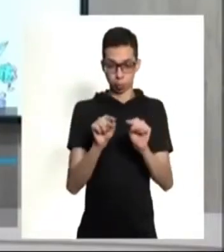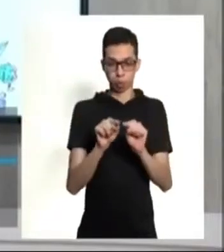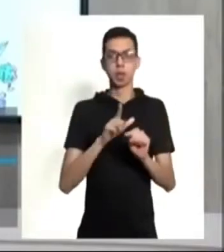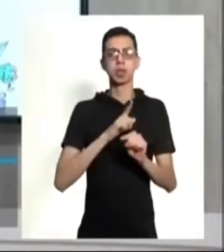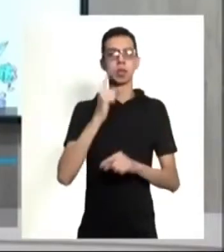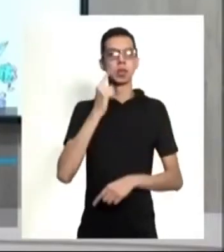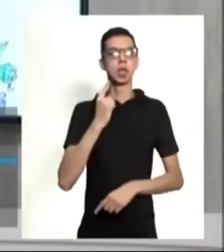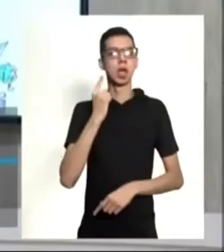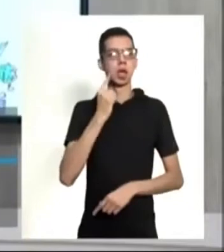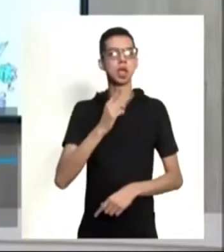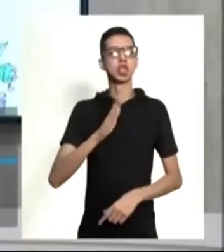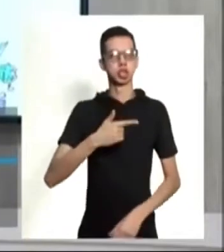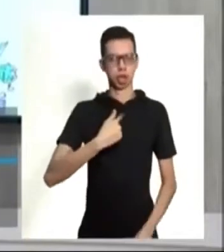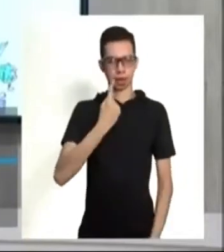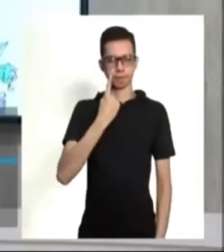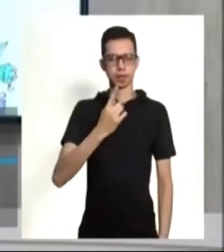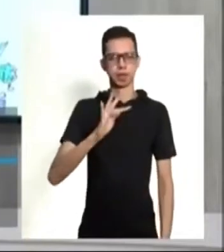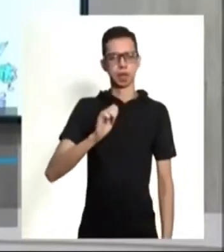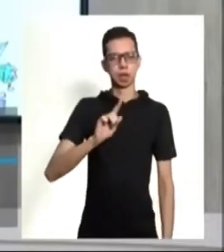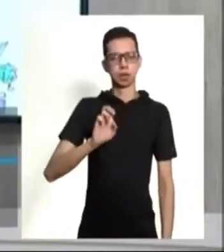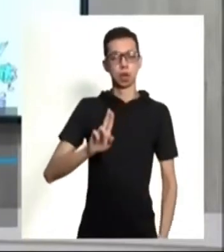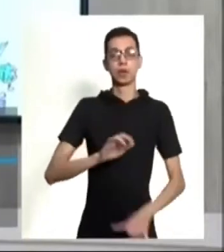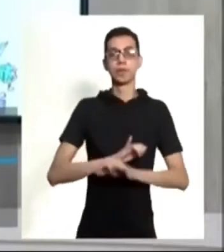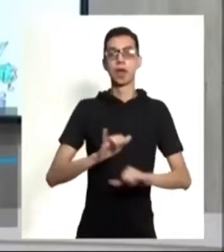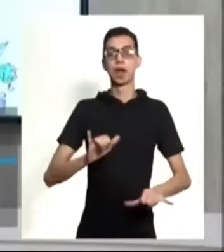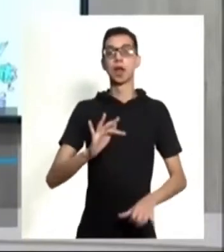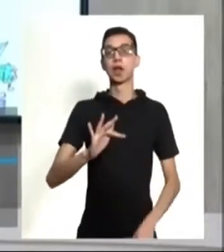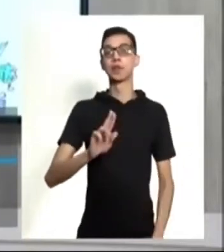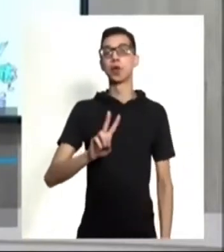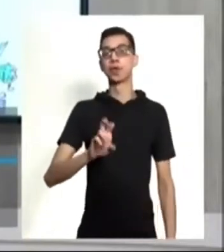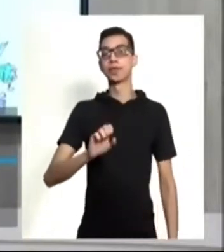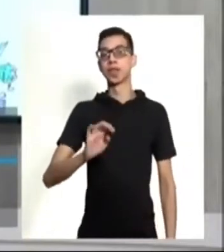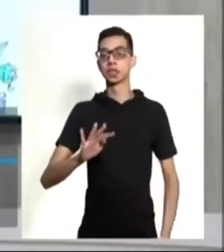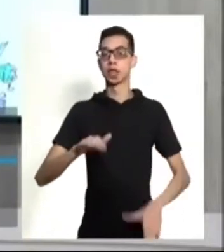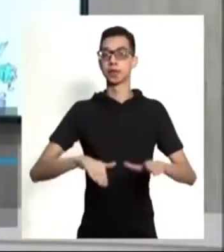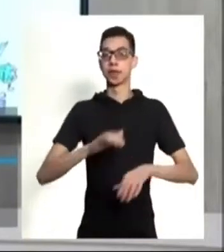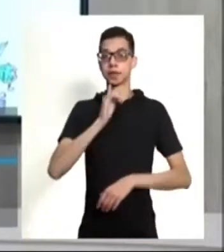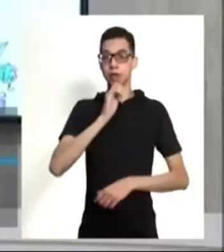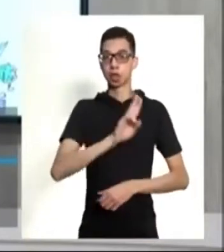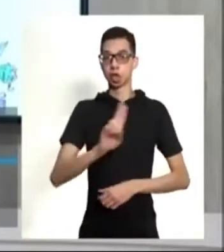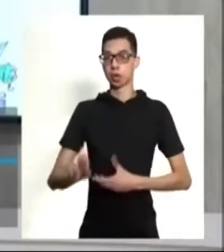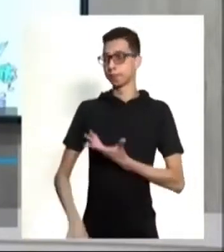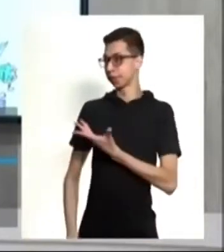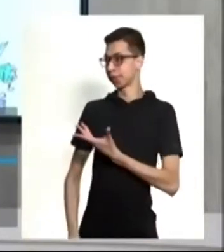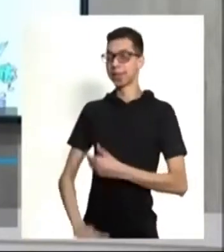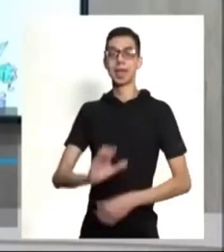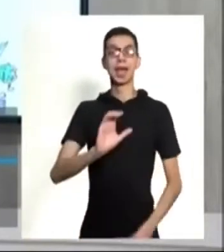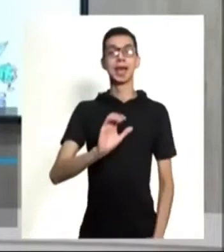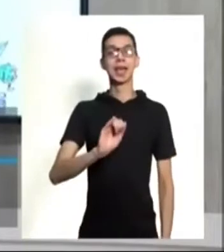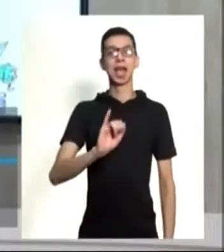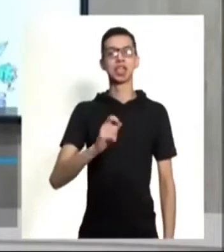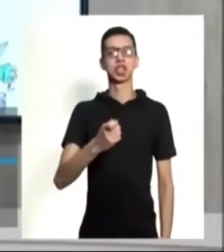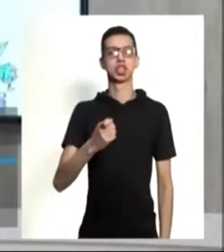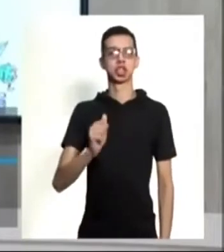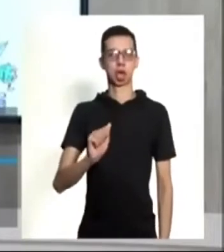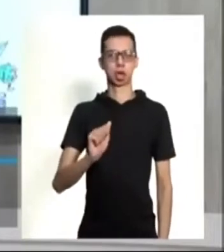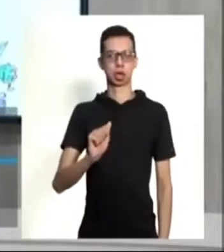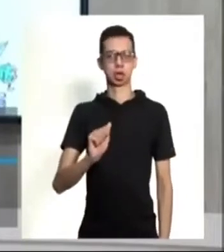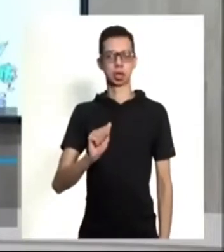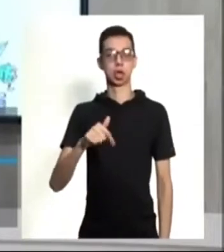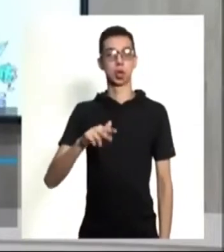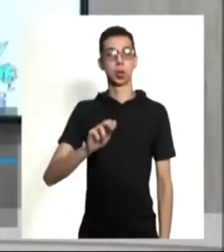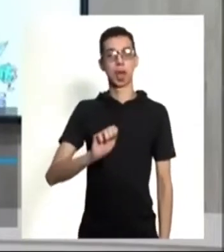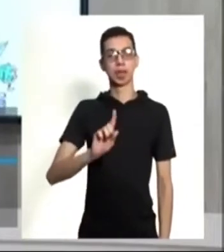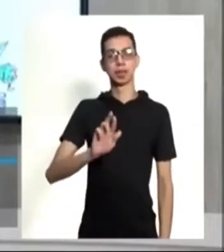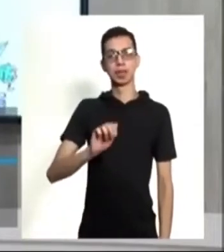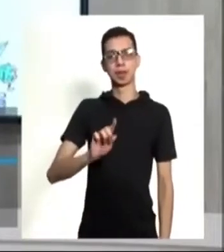Tadeu falando da FUVEST, e a FUVEST tem mania de chamar o cubo de caixa quadrada. O cubo, então, é uma caixa